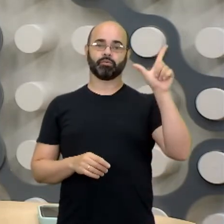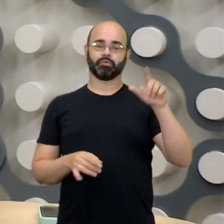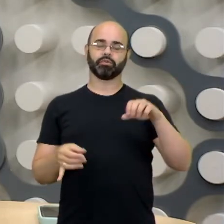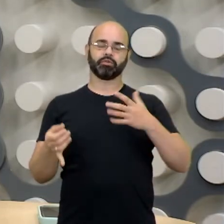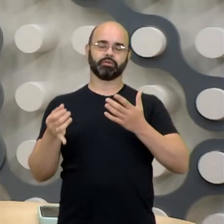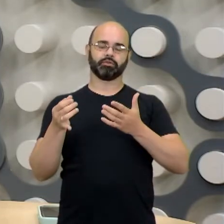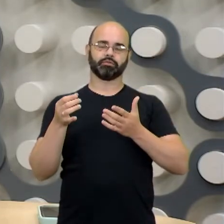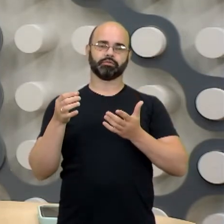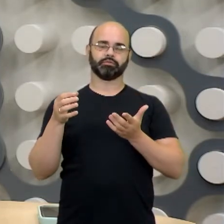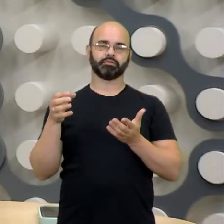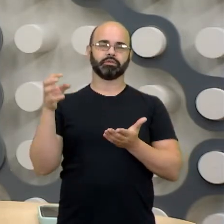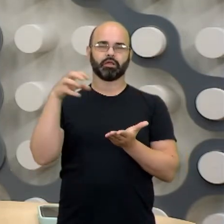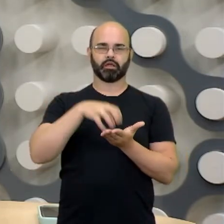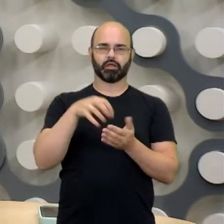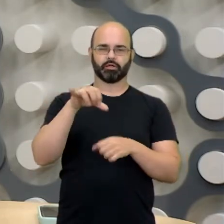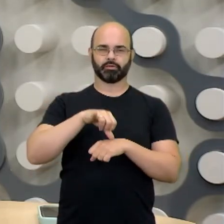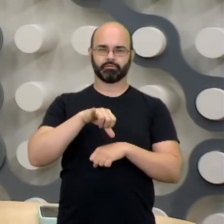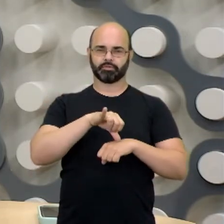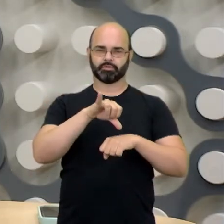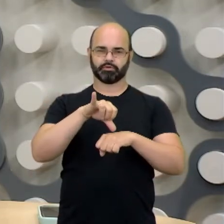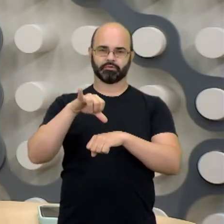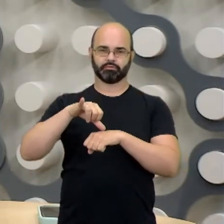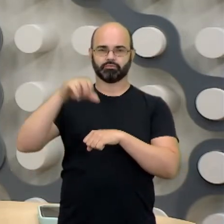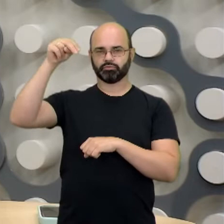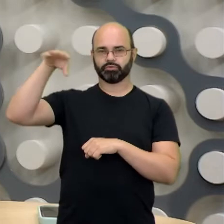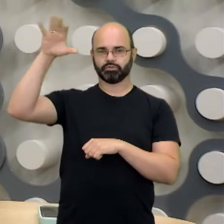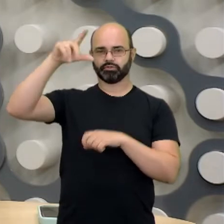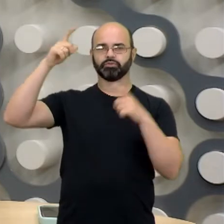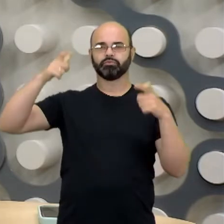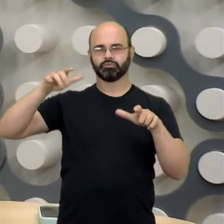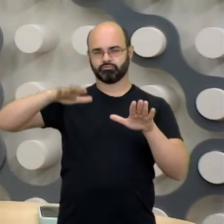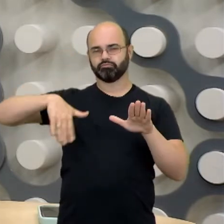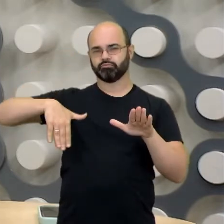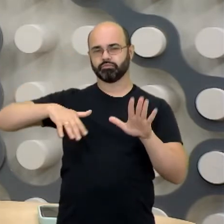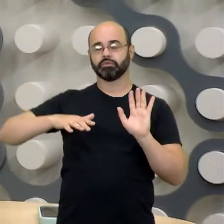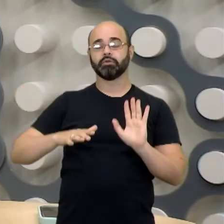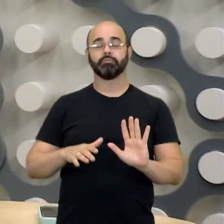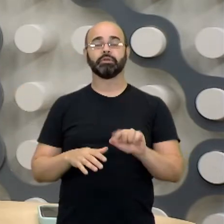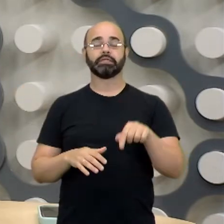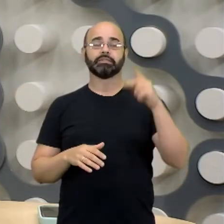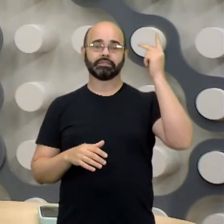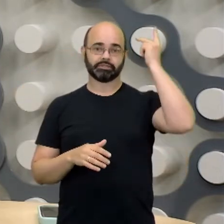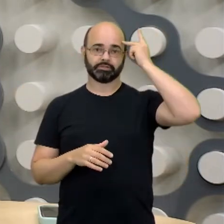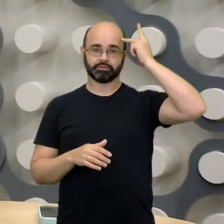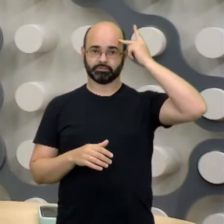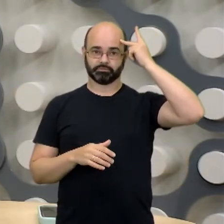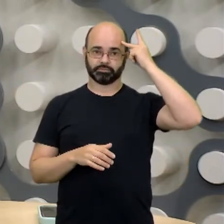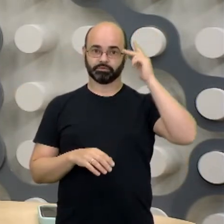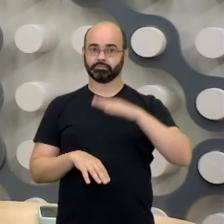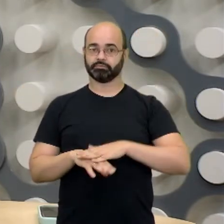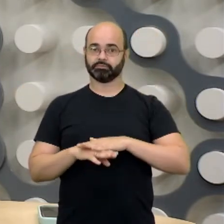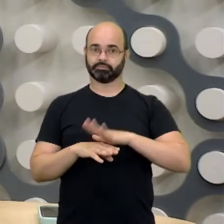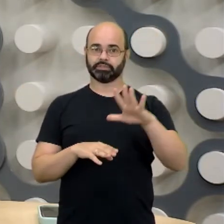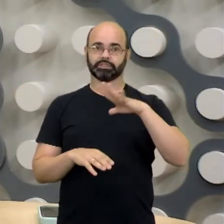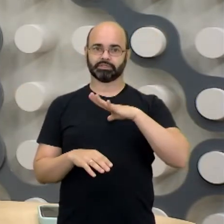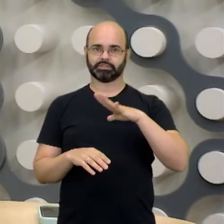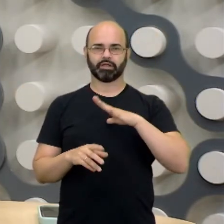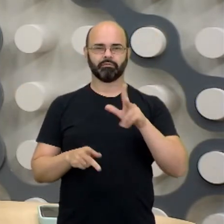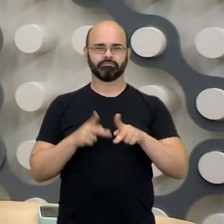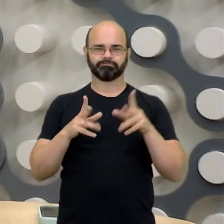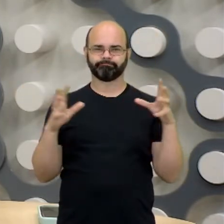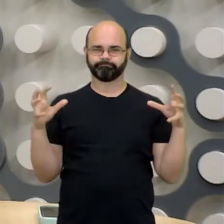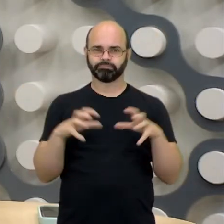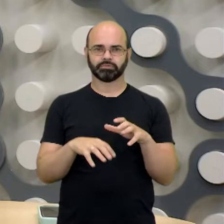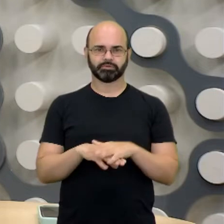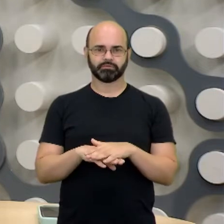ficam, né, nas áreas litorâneas. Mas no caso aqui, a cidade de São Paulo, que é a maior cidade do país em densidade demográfica, não